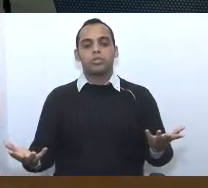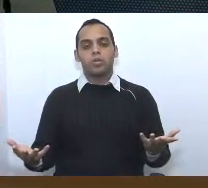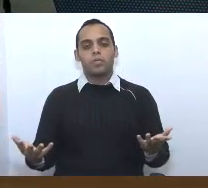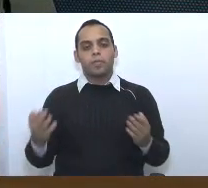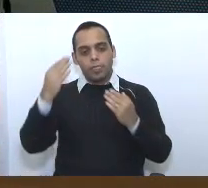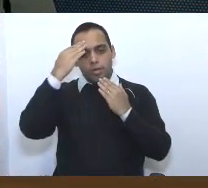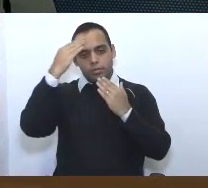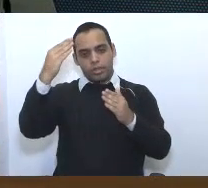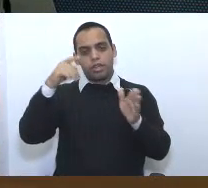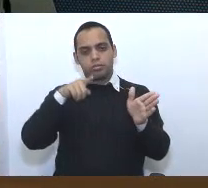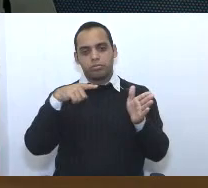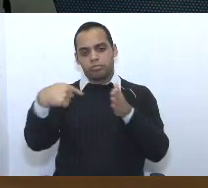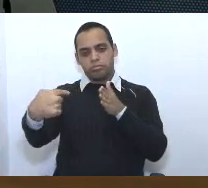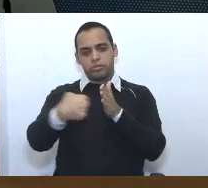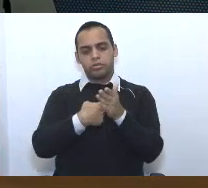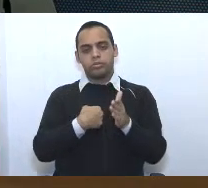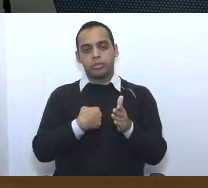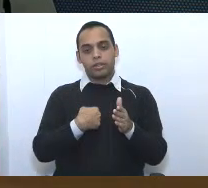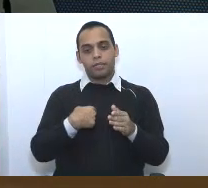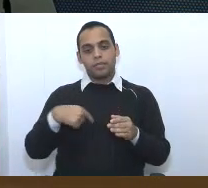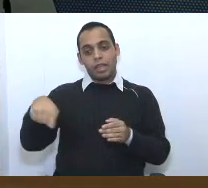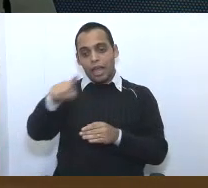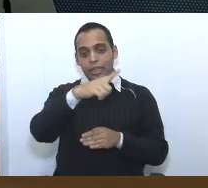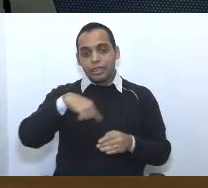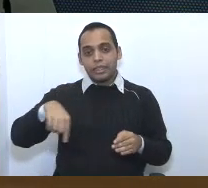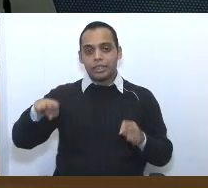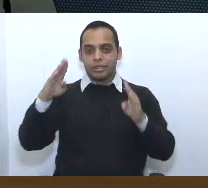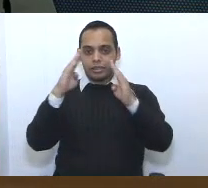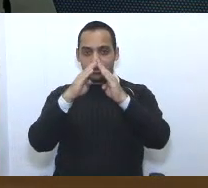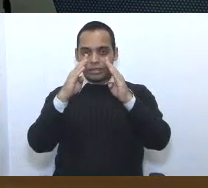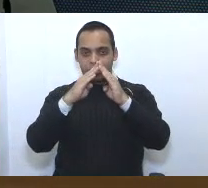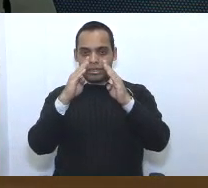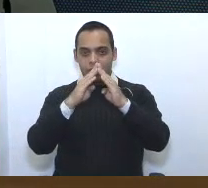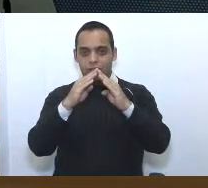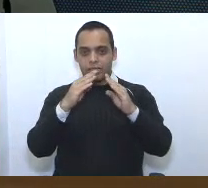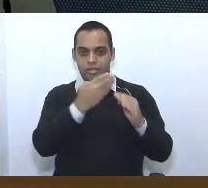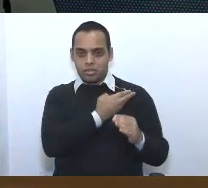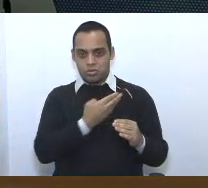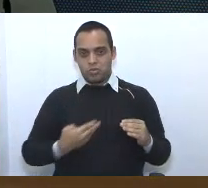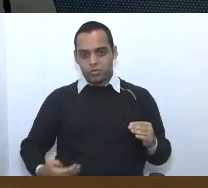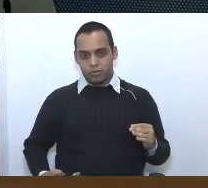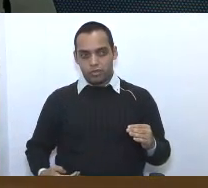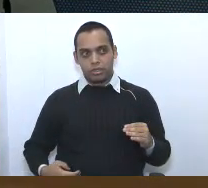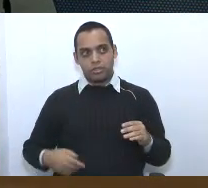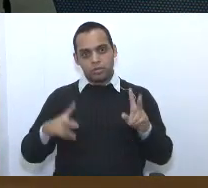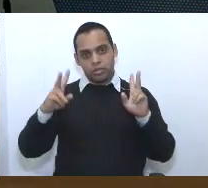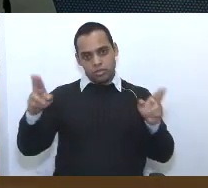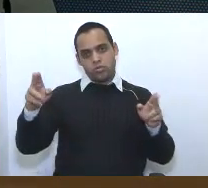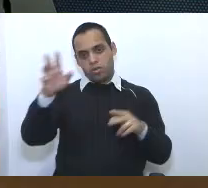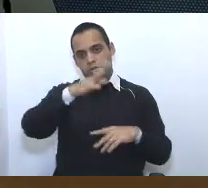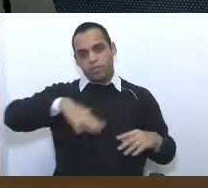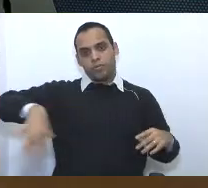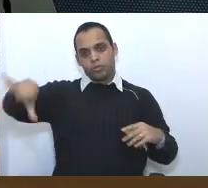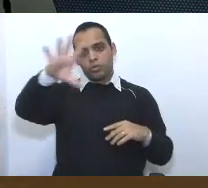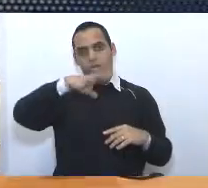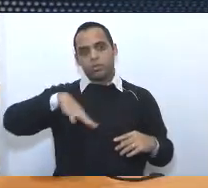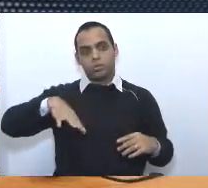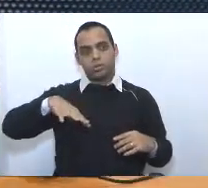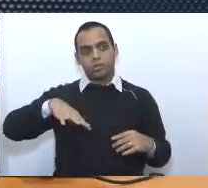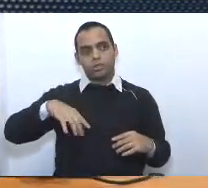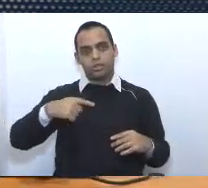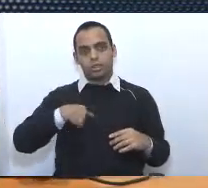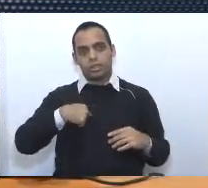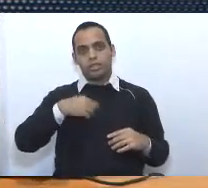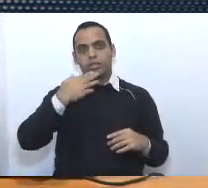pergunta. A nossa secretaria, como todas as demais secretarias da prefeitura, buscam sempre o melhor